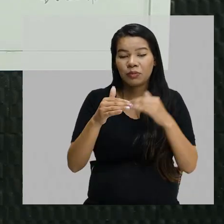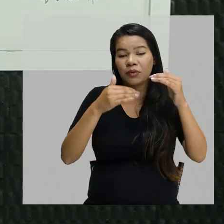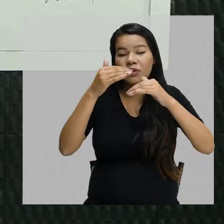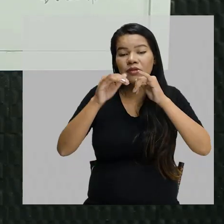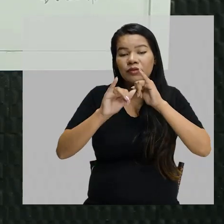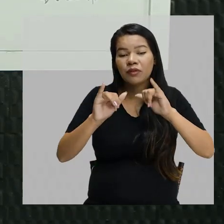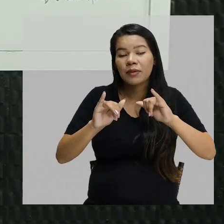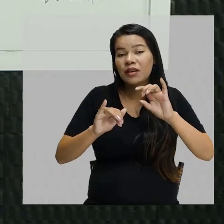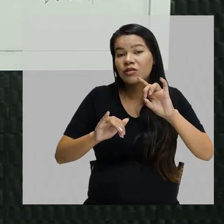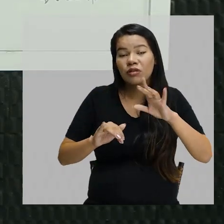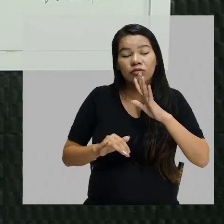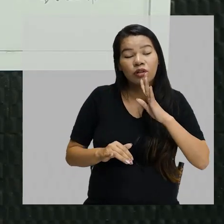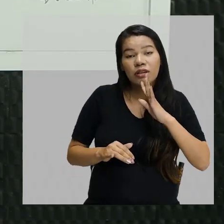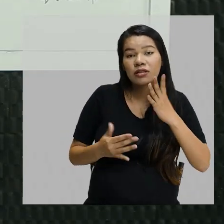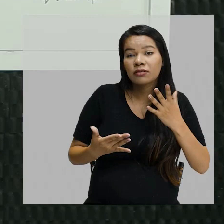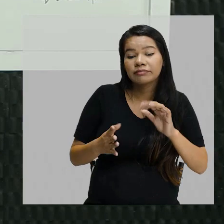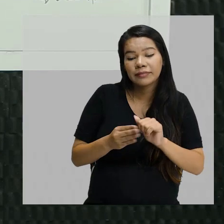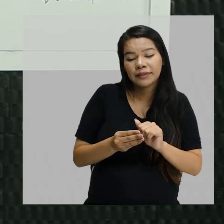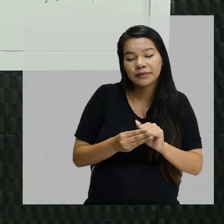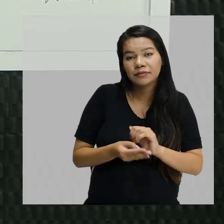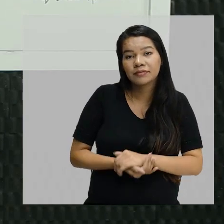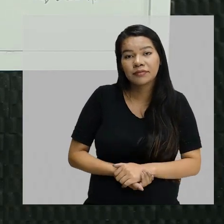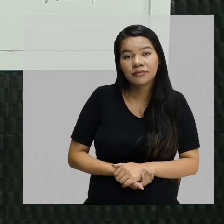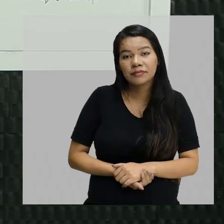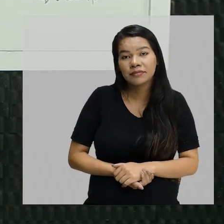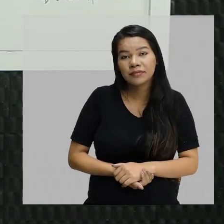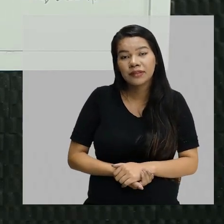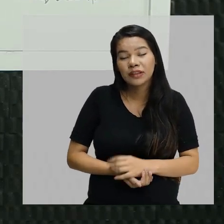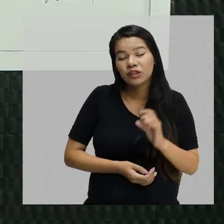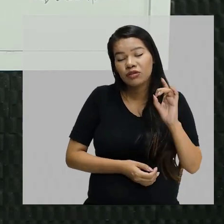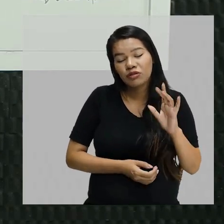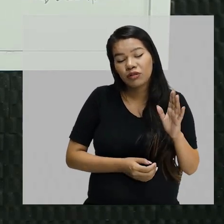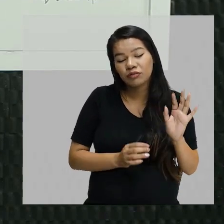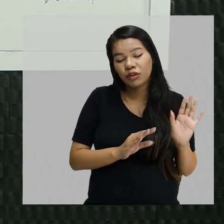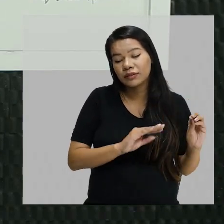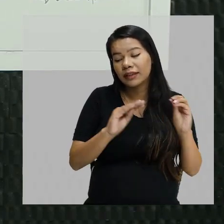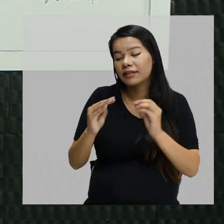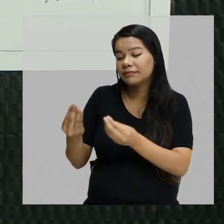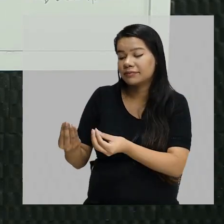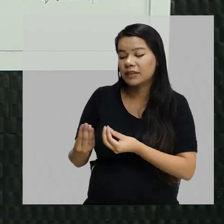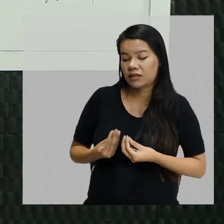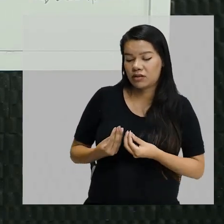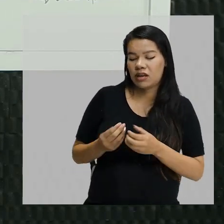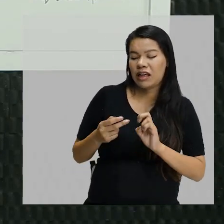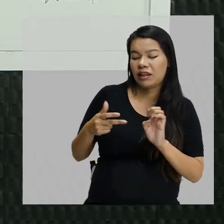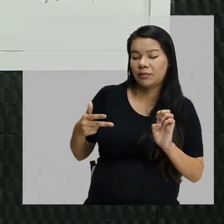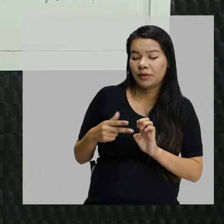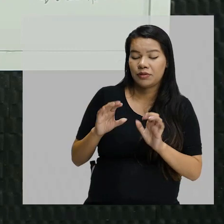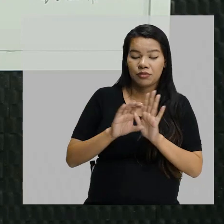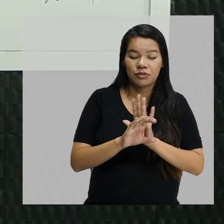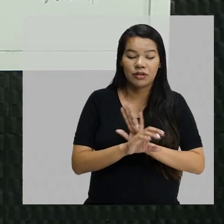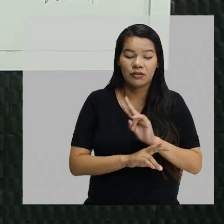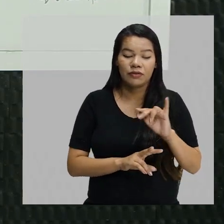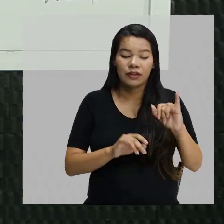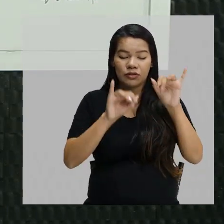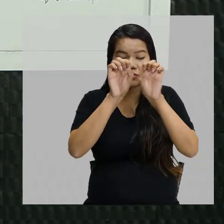ele somente é conhecimento Ok ele vai apenas fornecer elementos conceitos ele vai estruturar